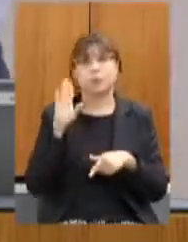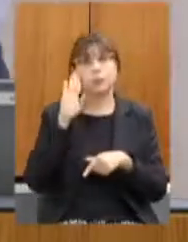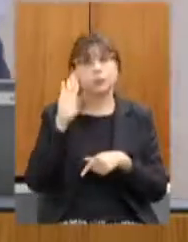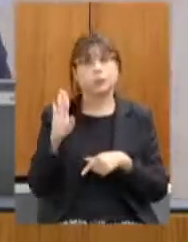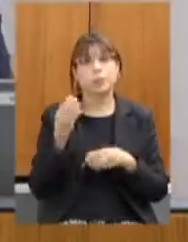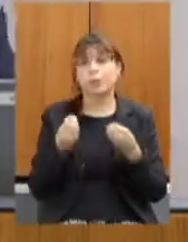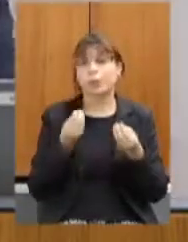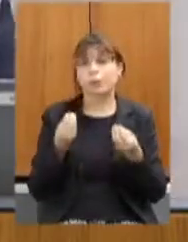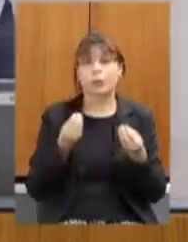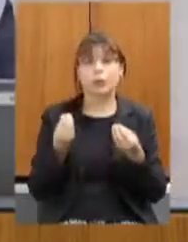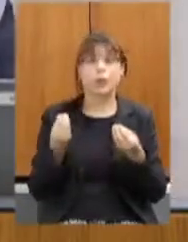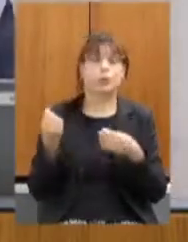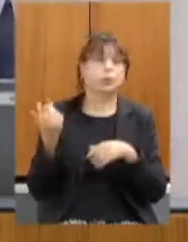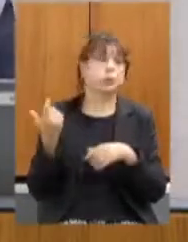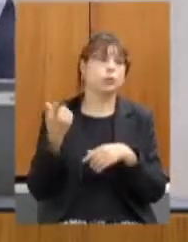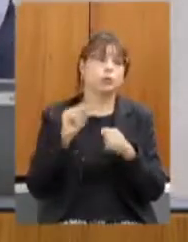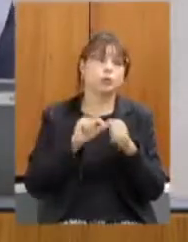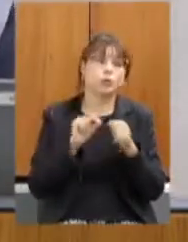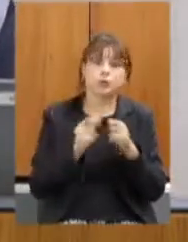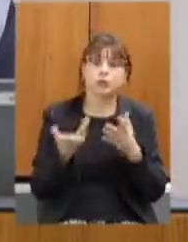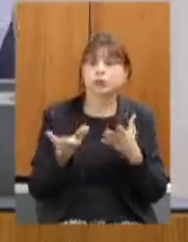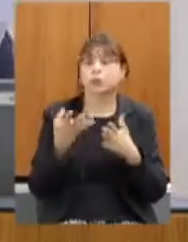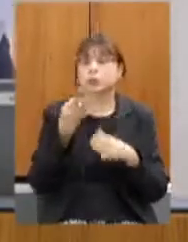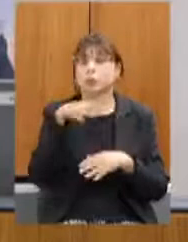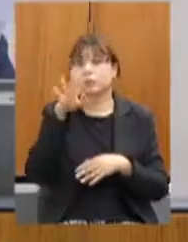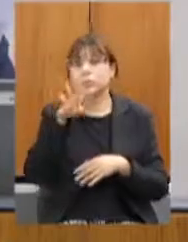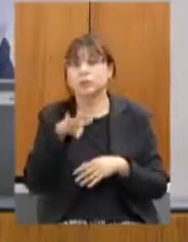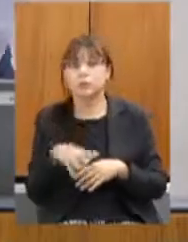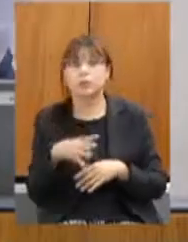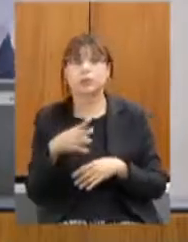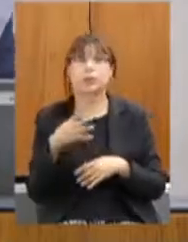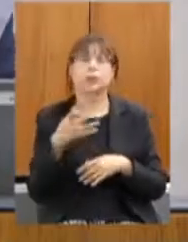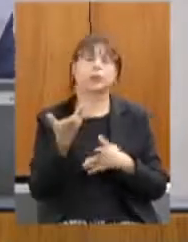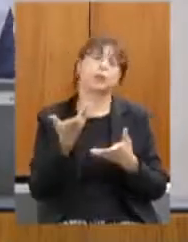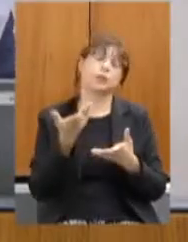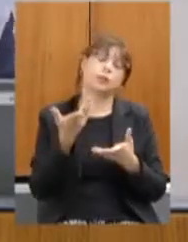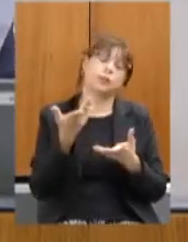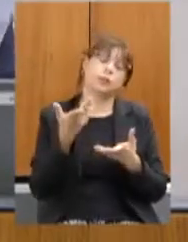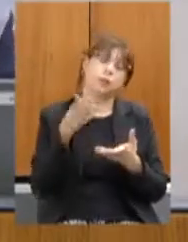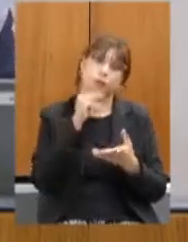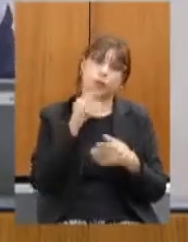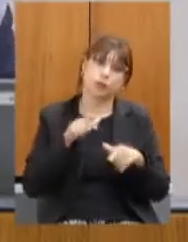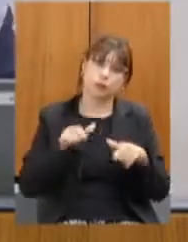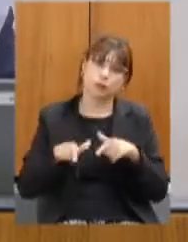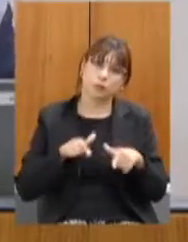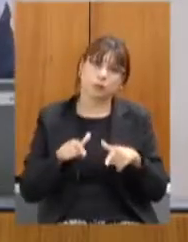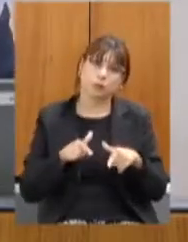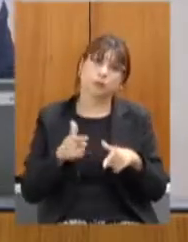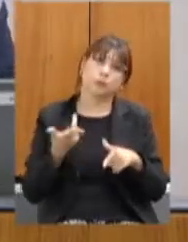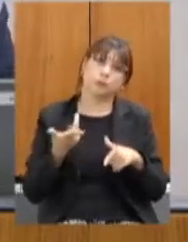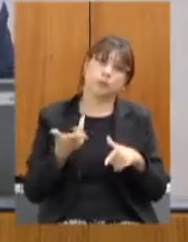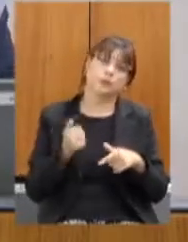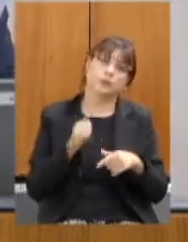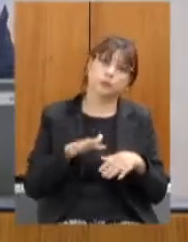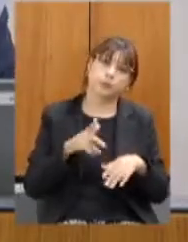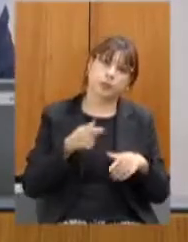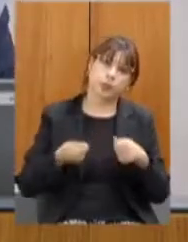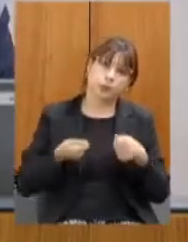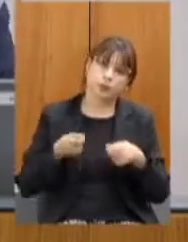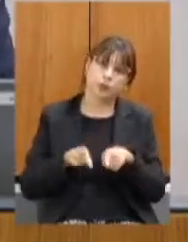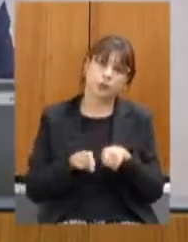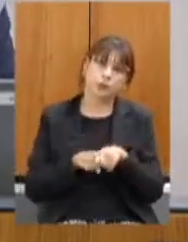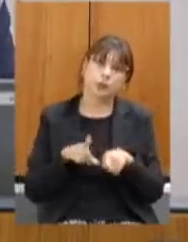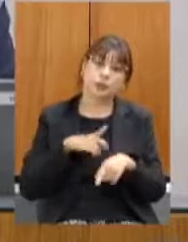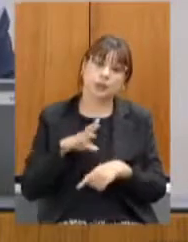escalas dos setores assistenciais e área administrativa hoje Hospital Universitário Clemente faria se tem em seu quadro